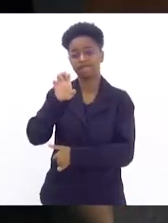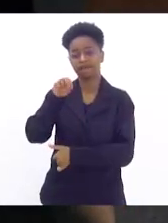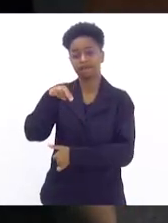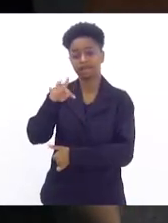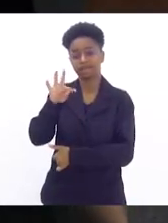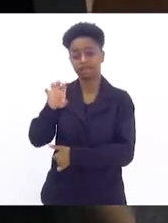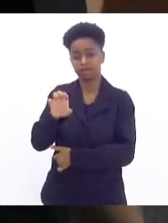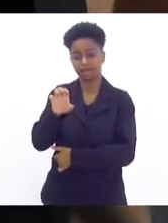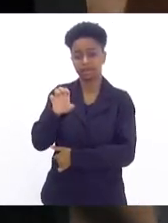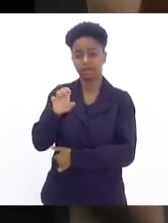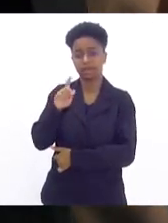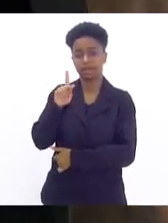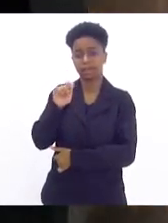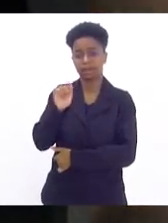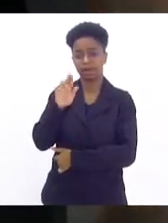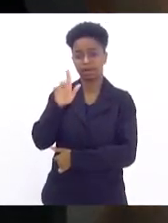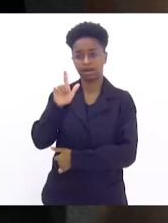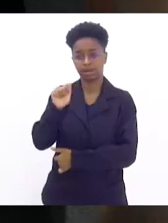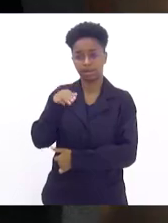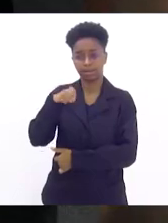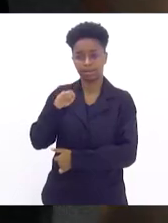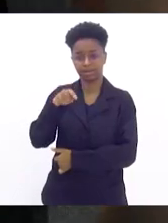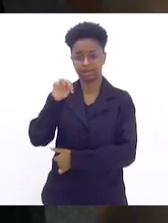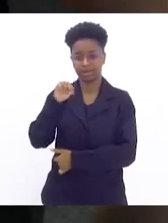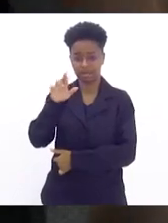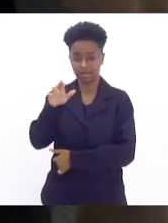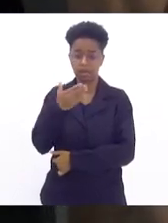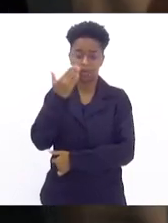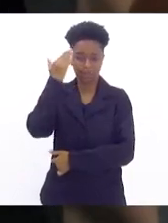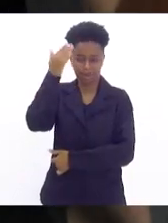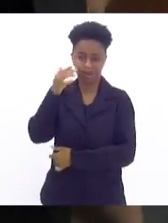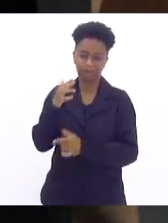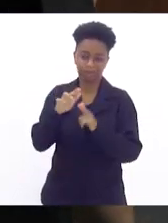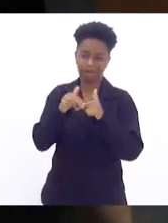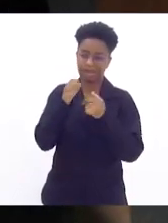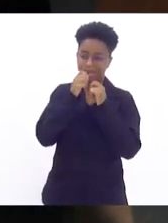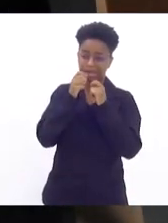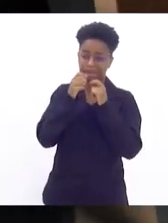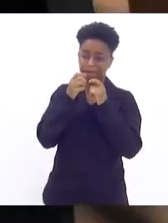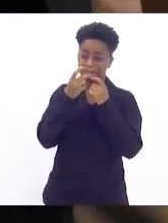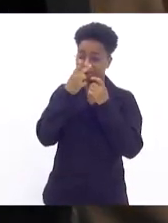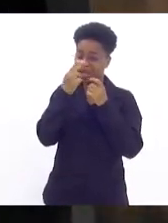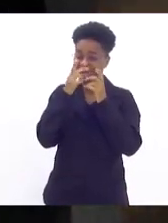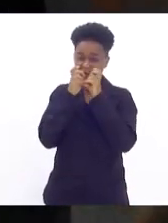pô tá melhor agora tá falando muito alto parecia que eu tava gritando